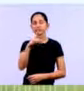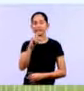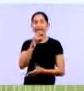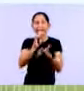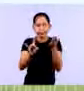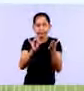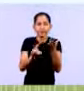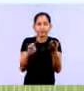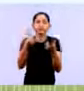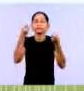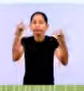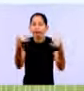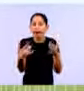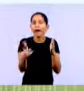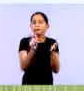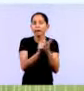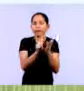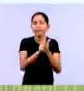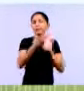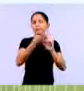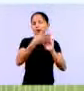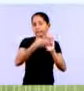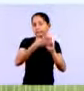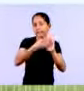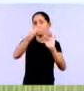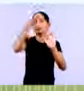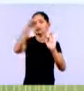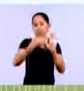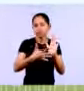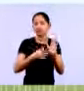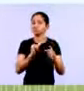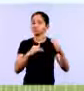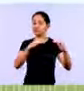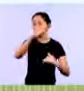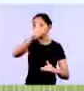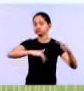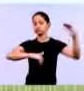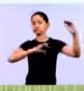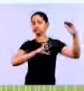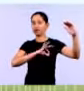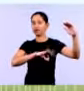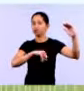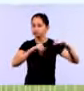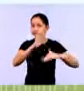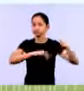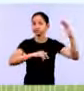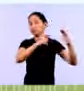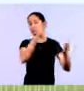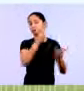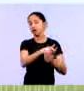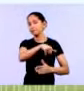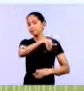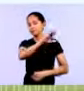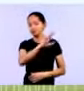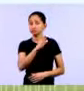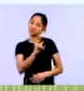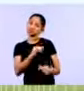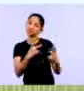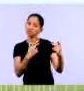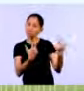Cristiano tem uma renda maior do que a minha, ele vai pagar um pouquinho mais. Se eu tenho uma renda menor, vou pagar um pouquinho menos. Mas se